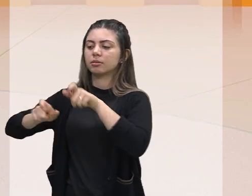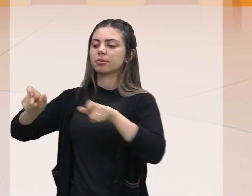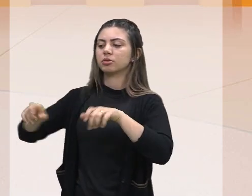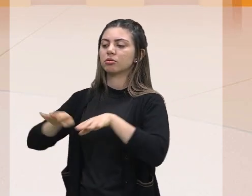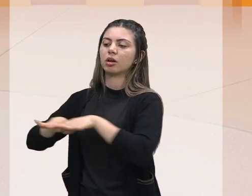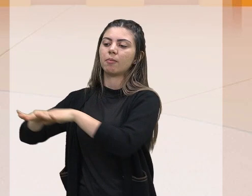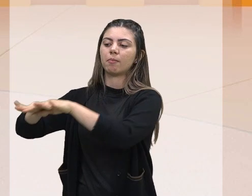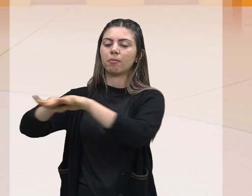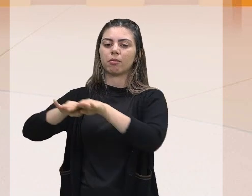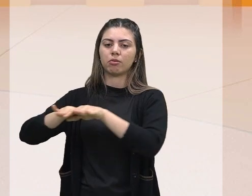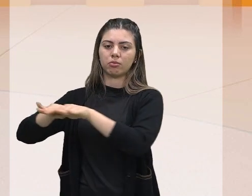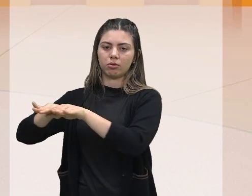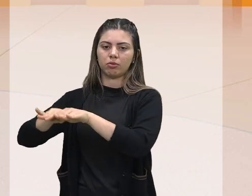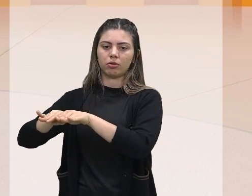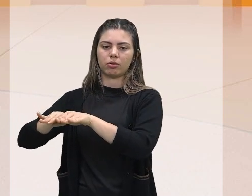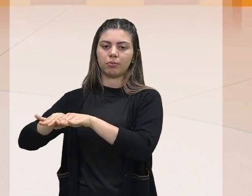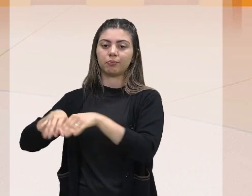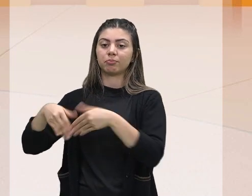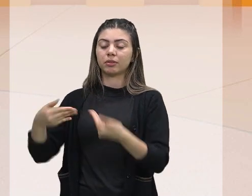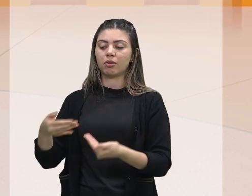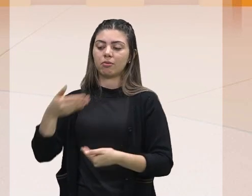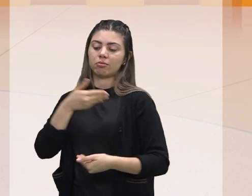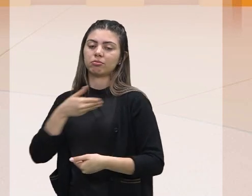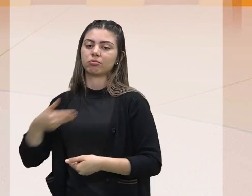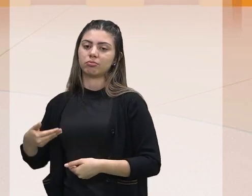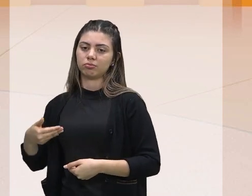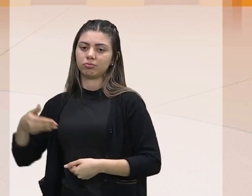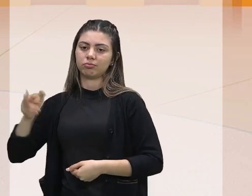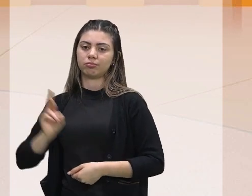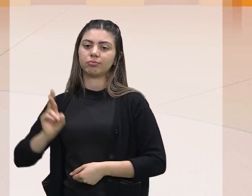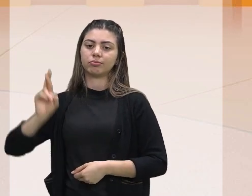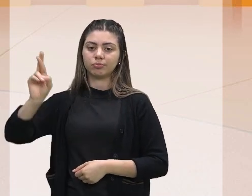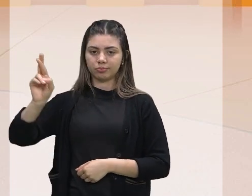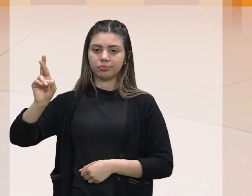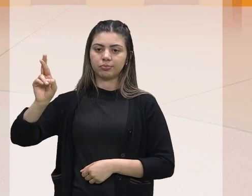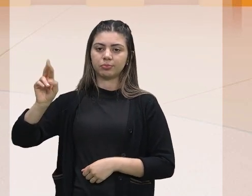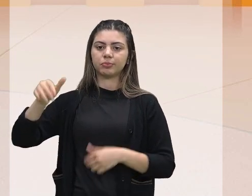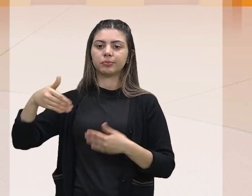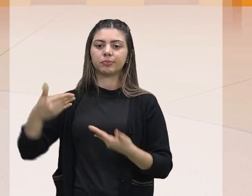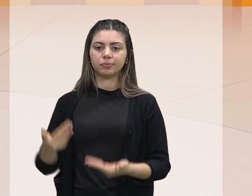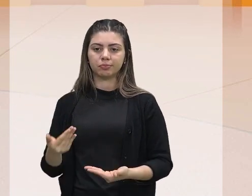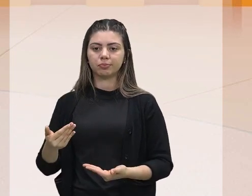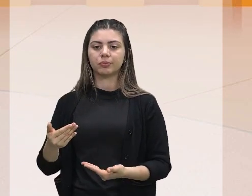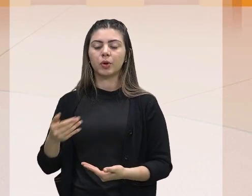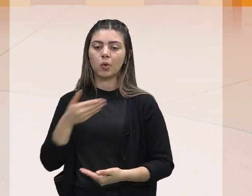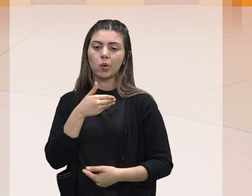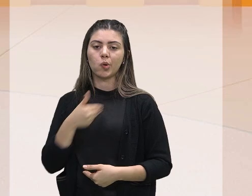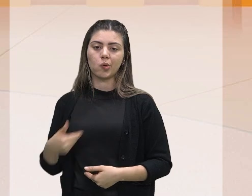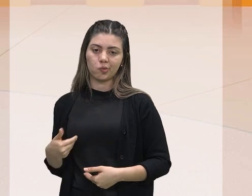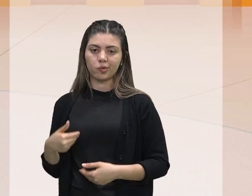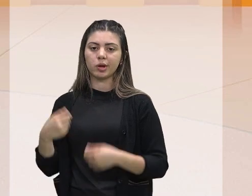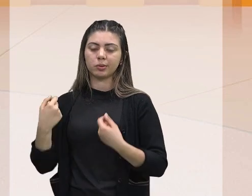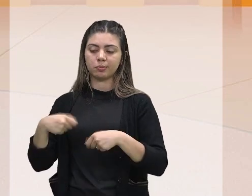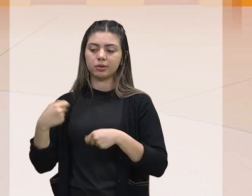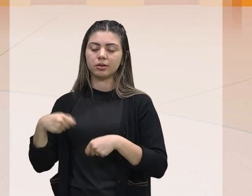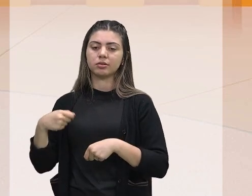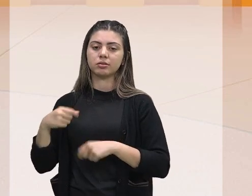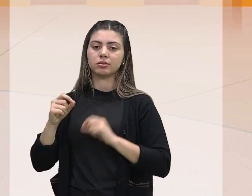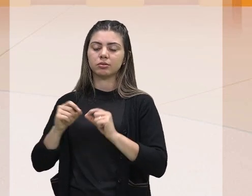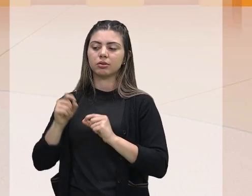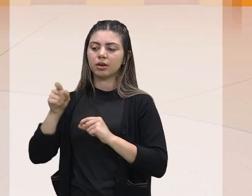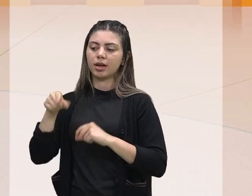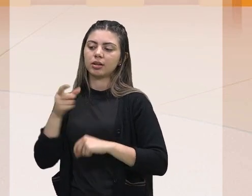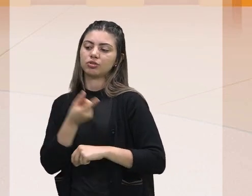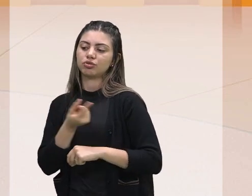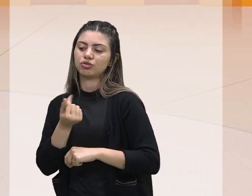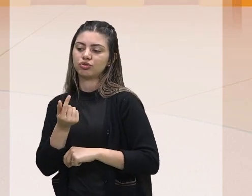membros. E quem regula isso é o Estado, né? Então, o Estado deveria cumprir esse papel da maneira melhor